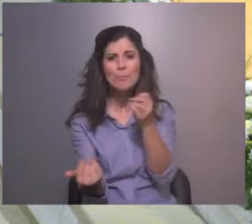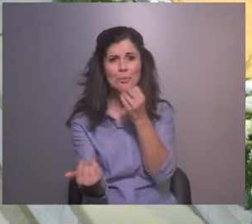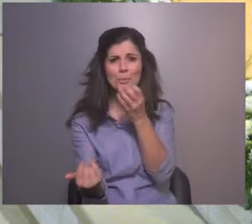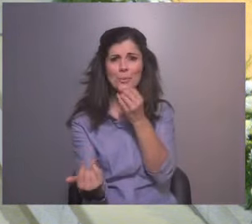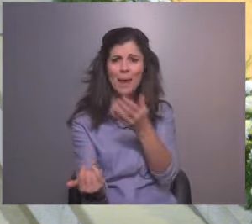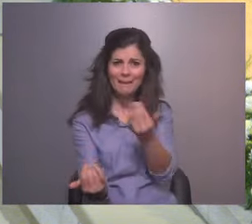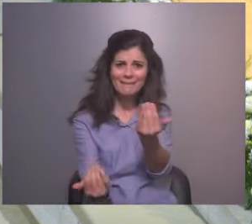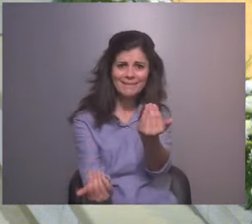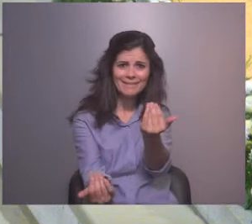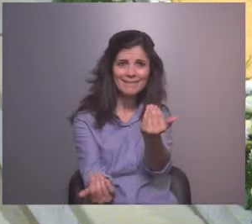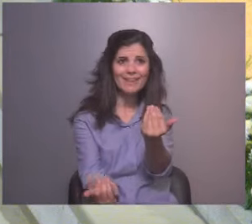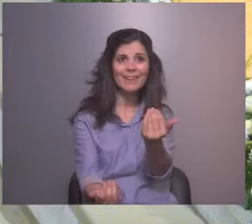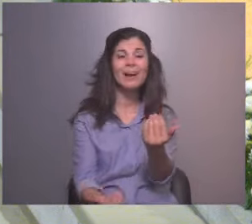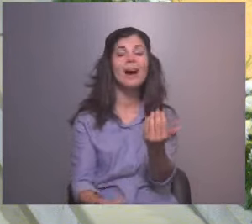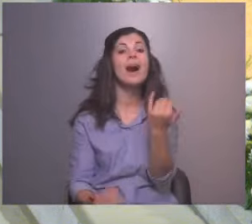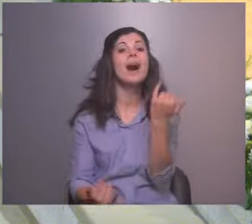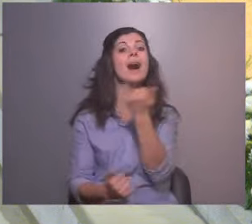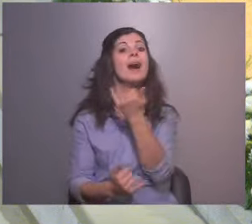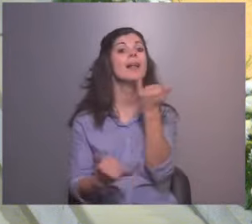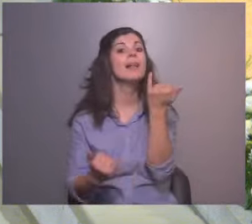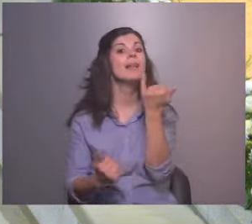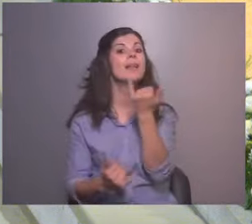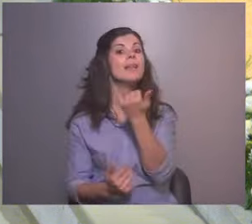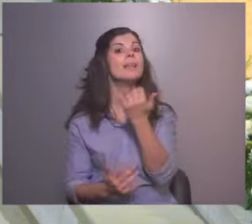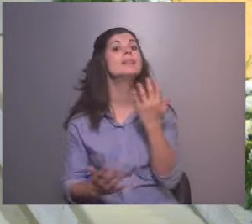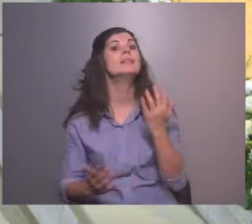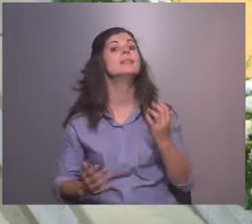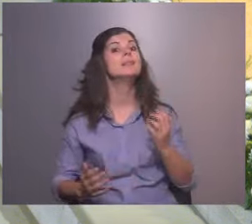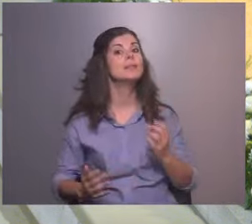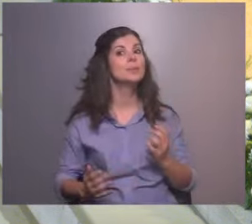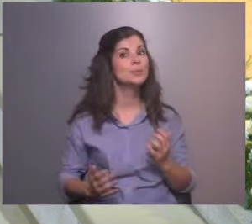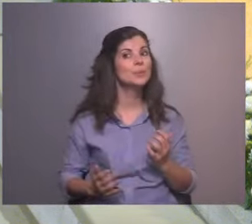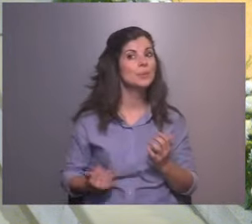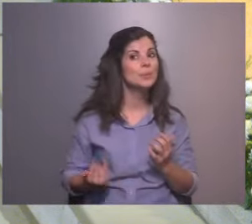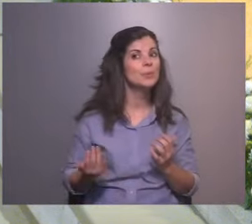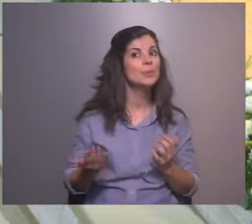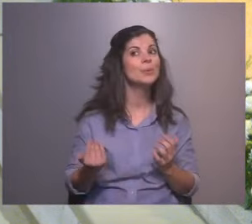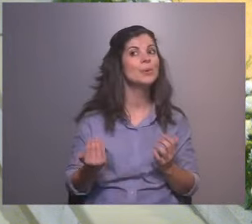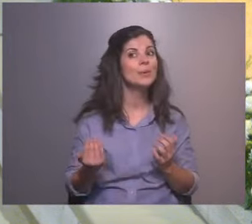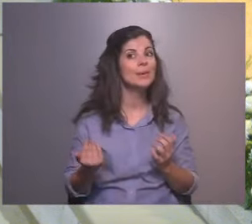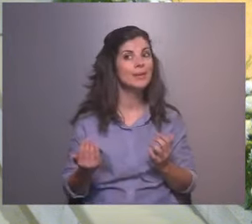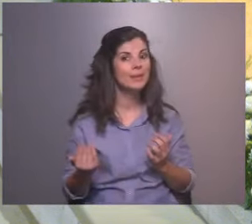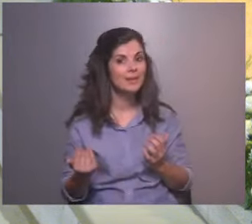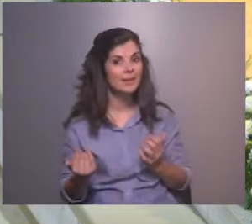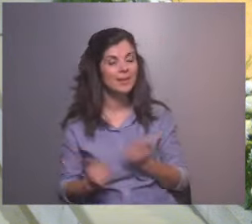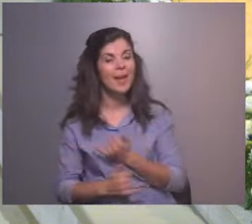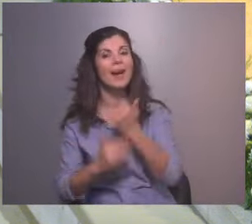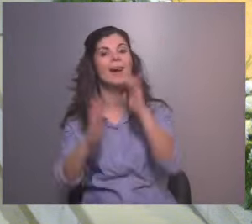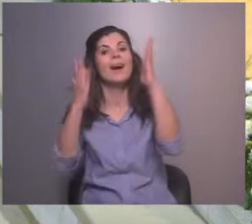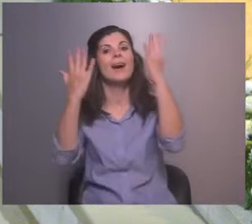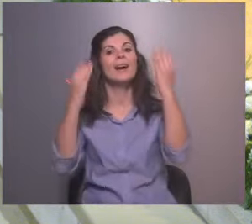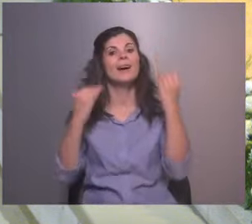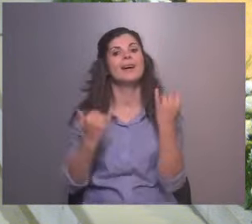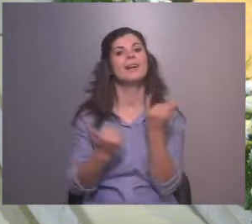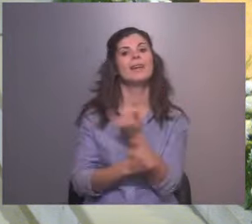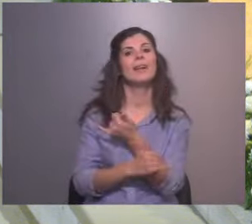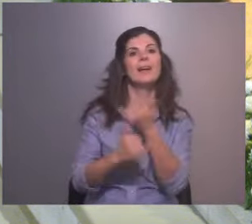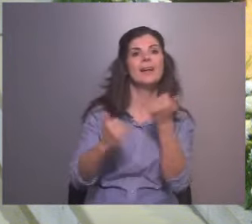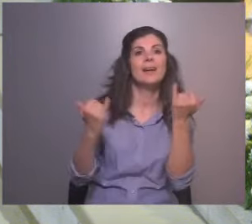Tudo bem? Já não é necessária a minha voz. Cantamos sem medo, com alegria.